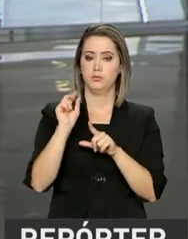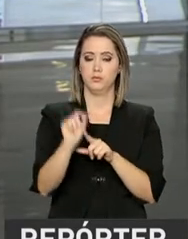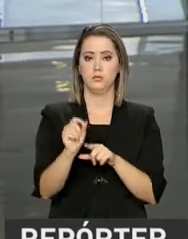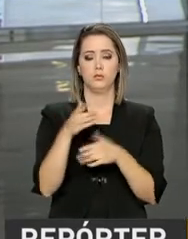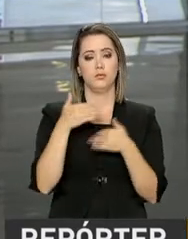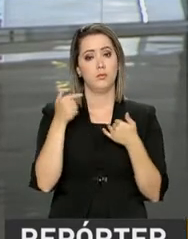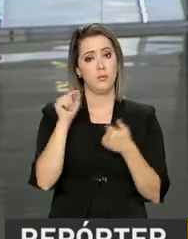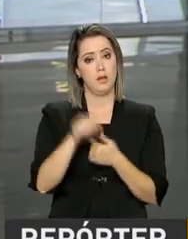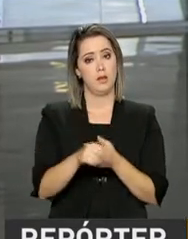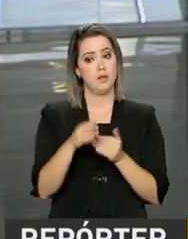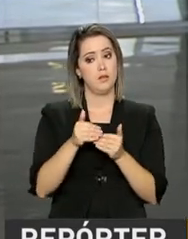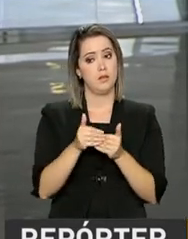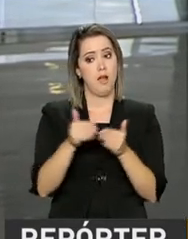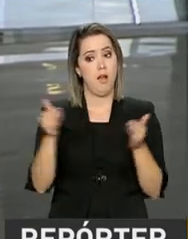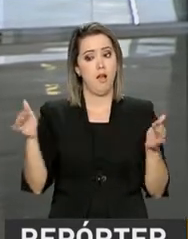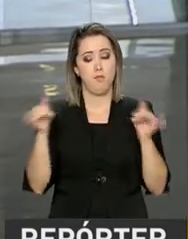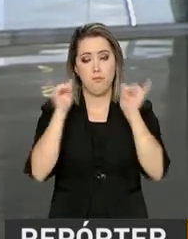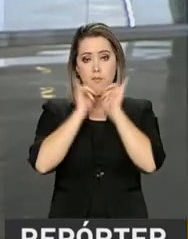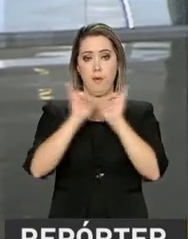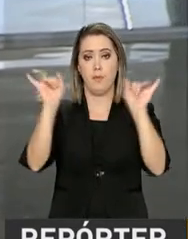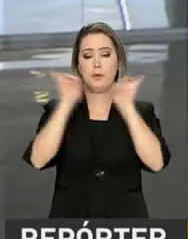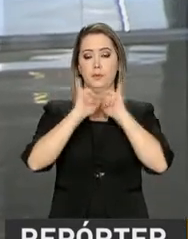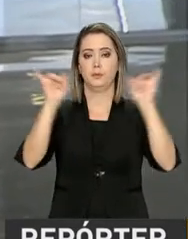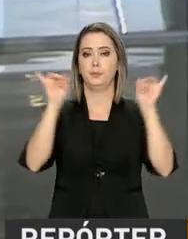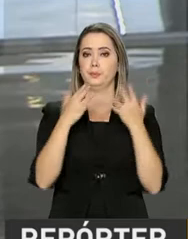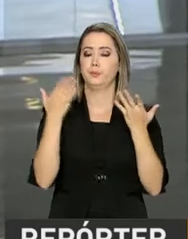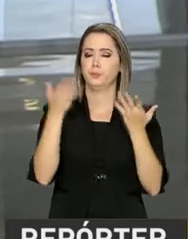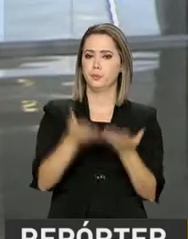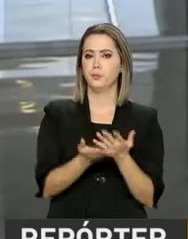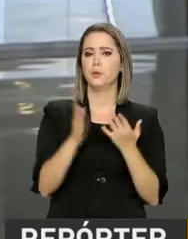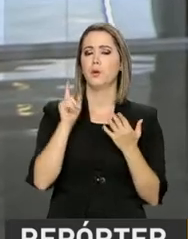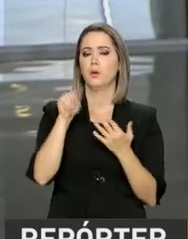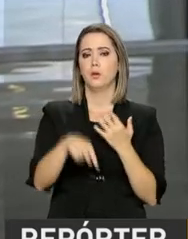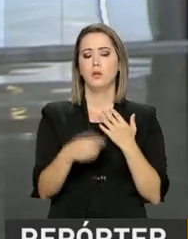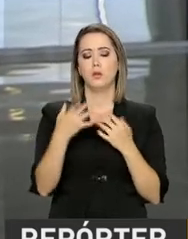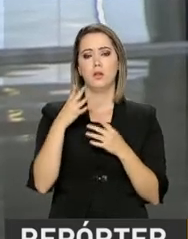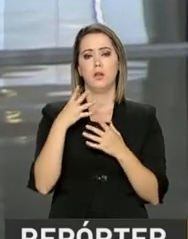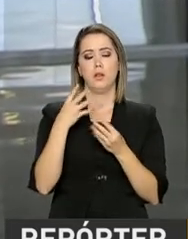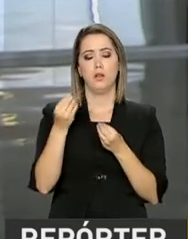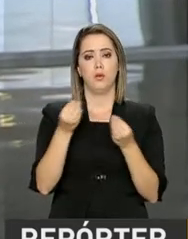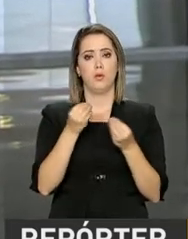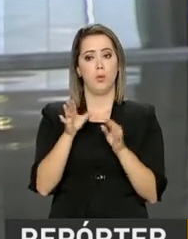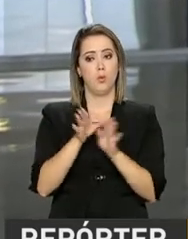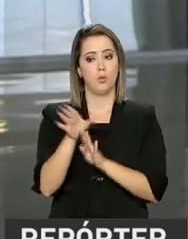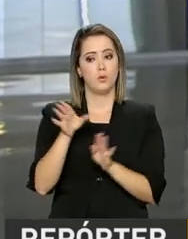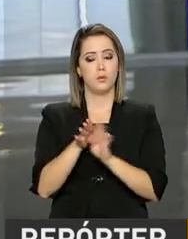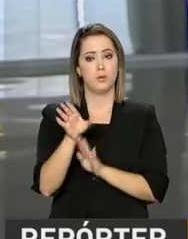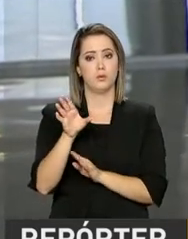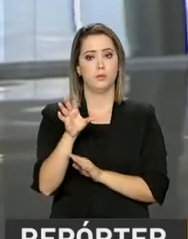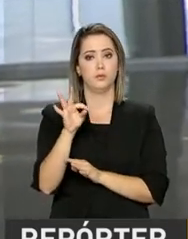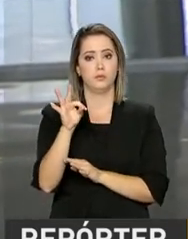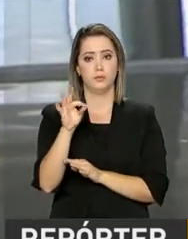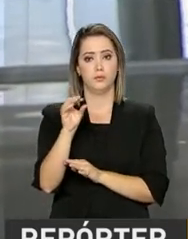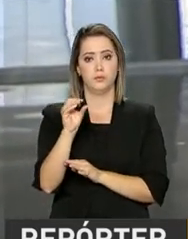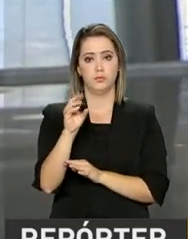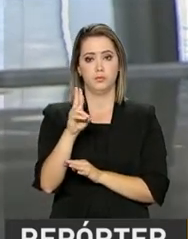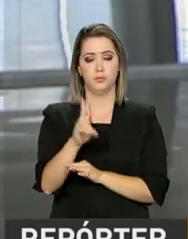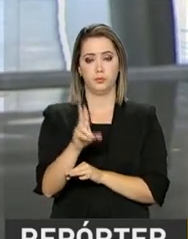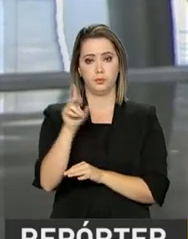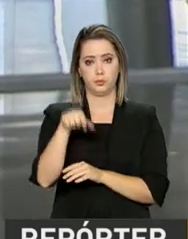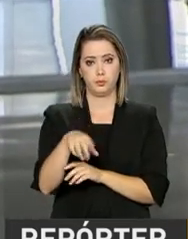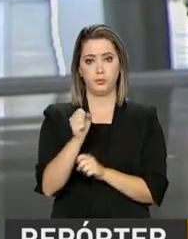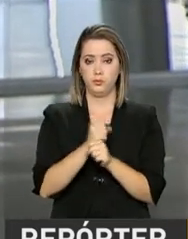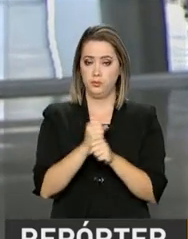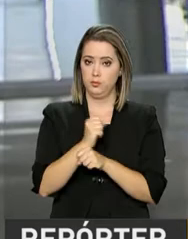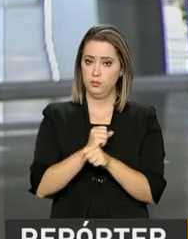roberto esta ampla divulgação ao mercado faz parte de uma orientação do tribunal de contas da união deste ano